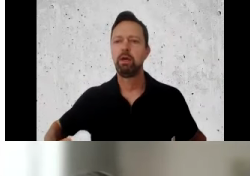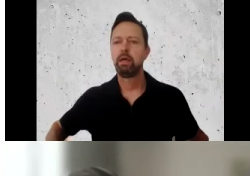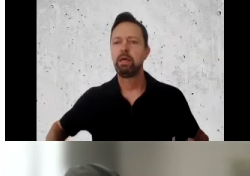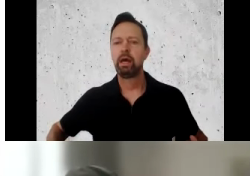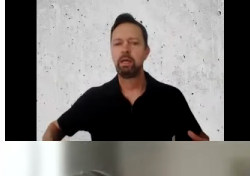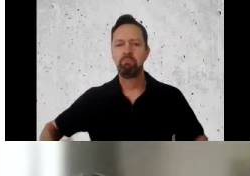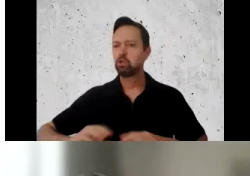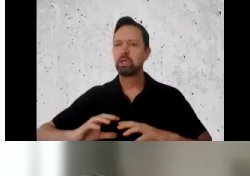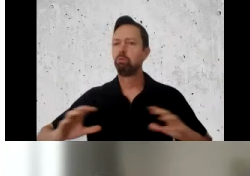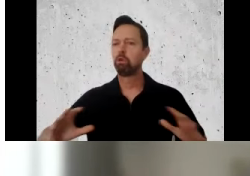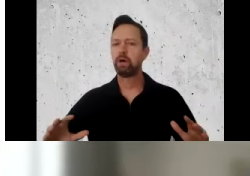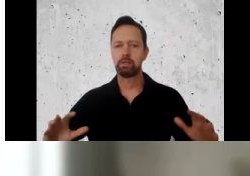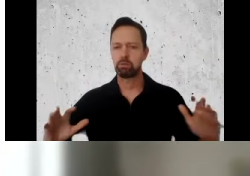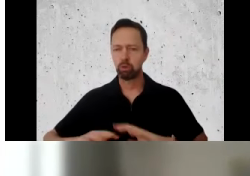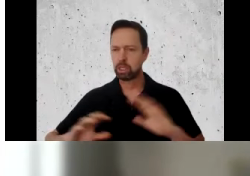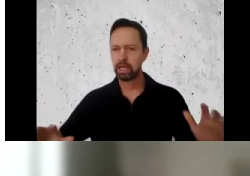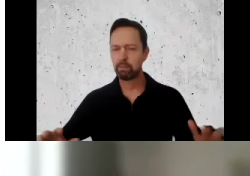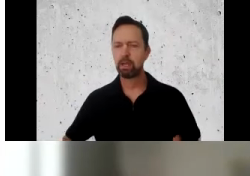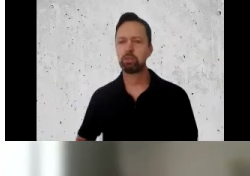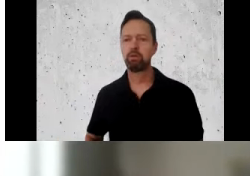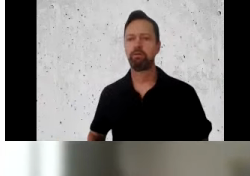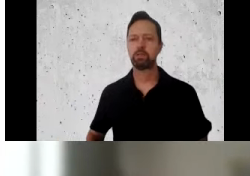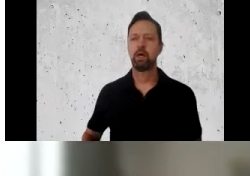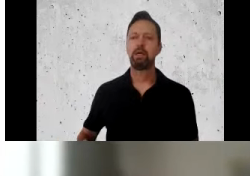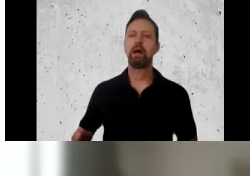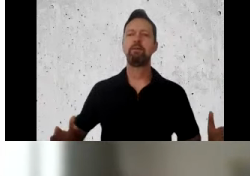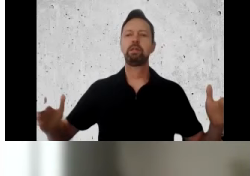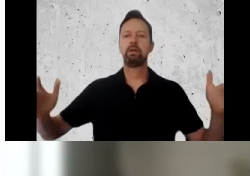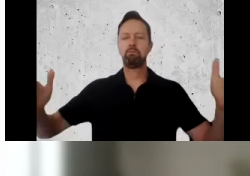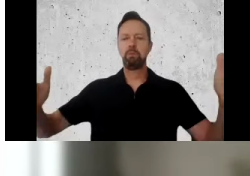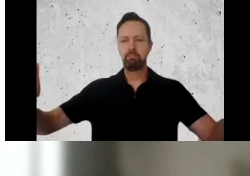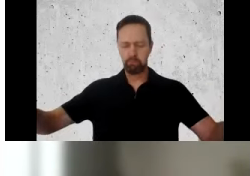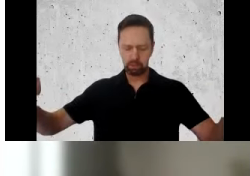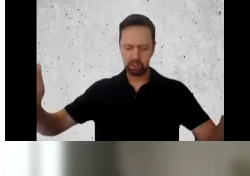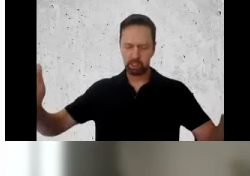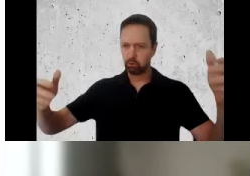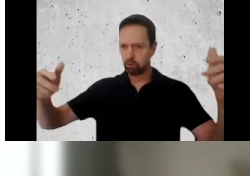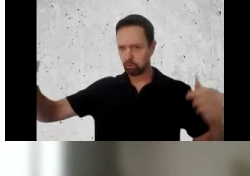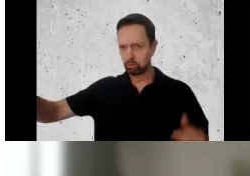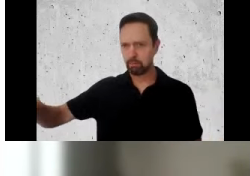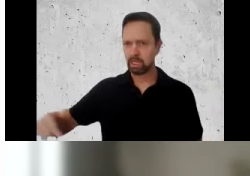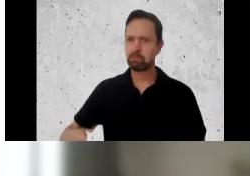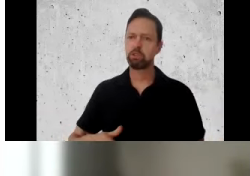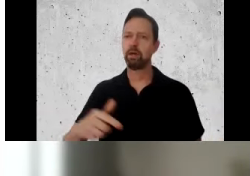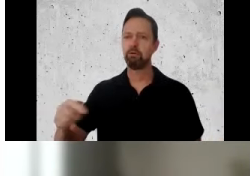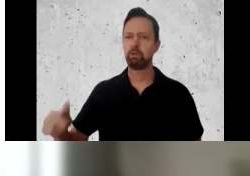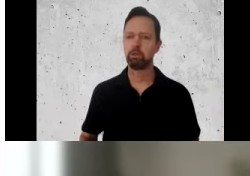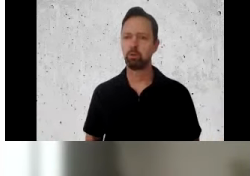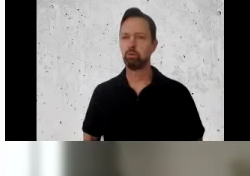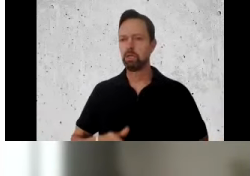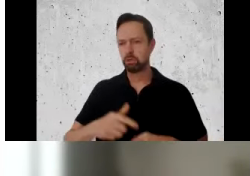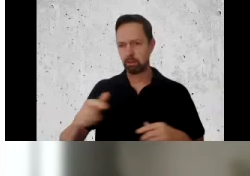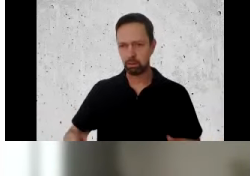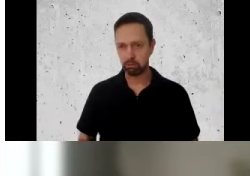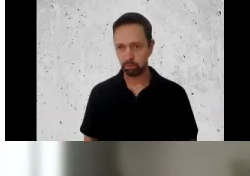possível, e aí isso aqui é muito fácil, essa parte é toda fácil. E aí vai ter você chega todo mundo numa mesa, tipo uma reunião